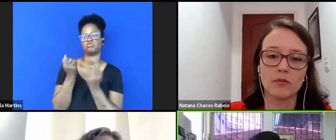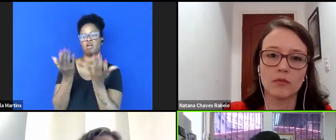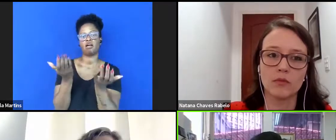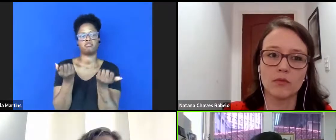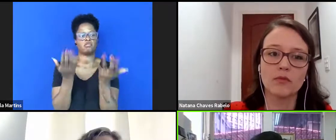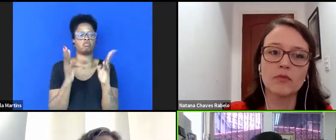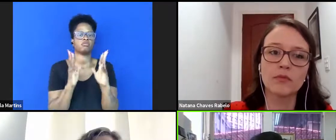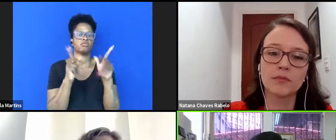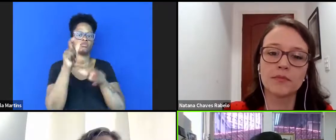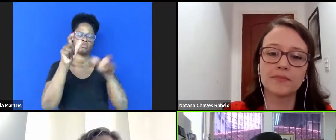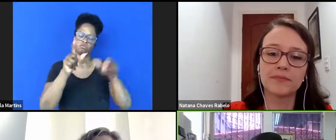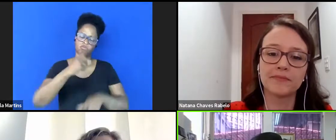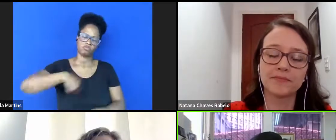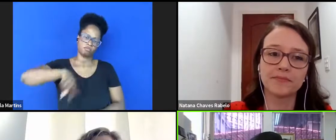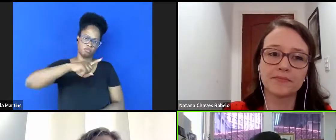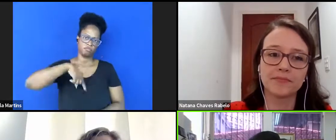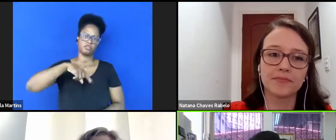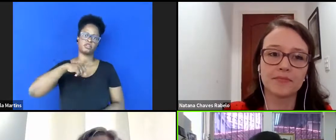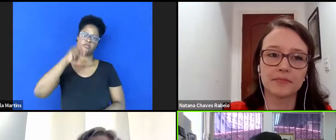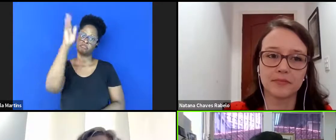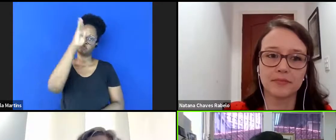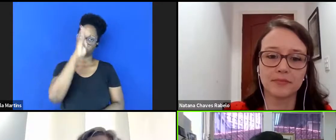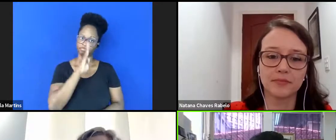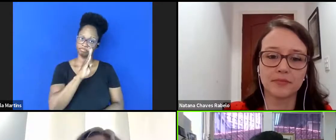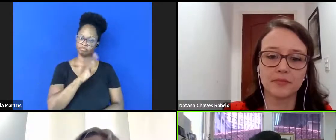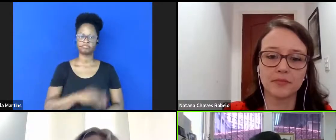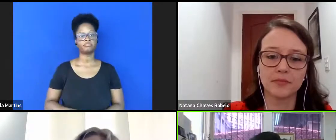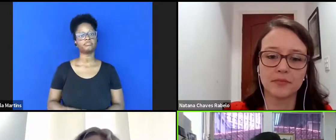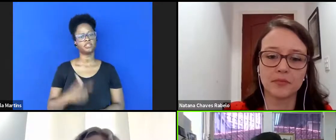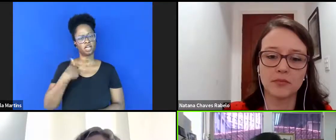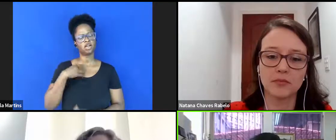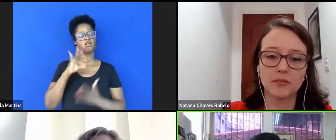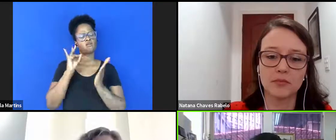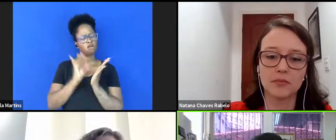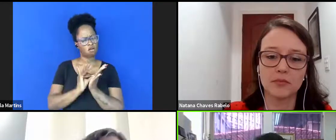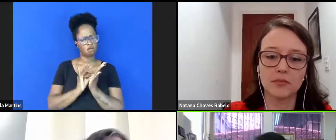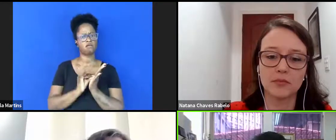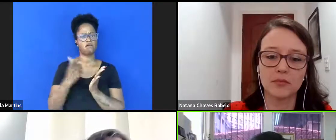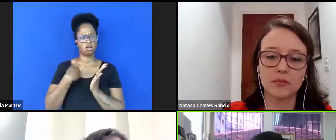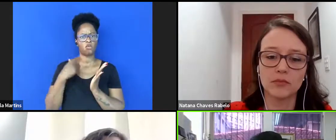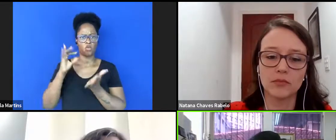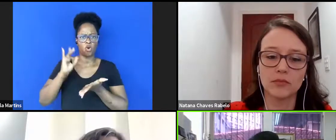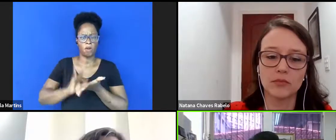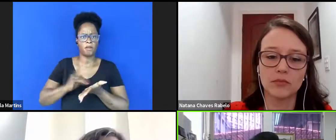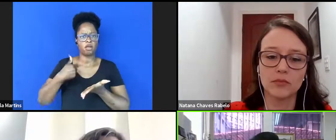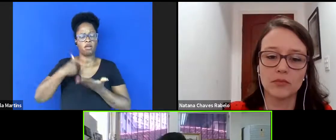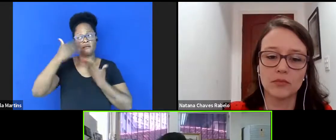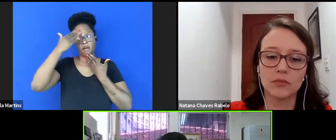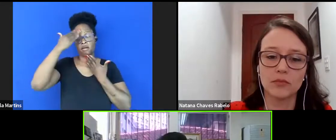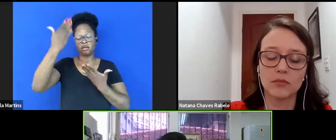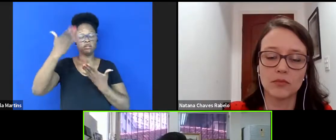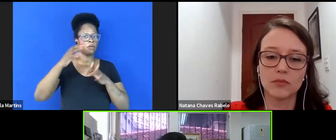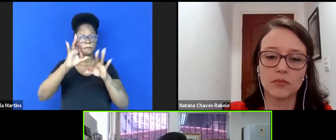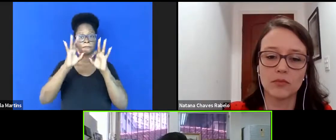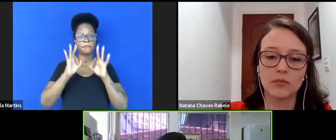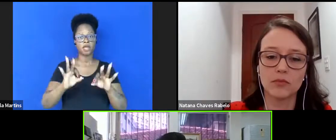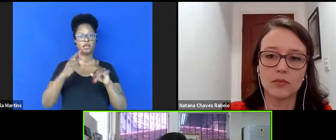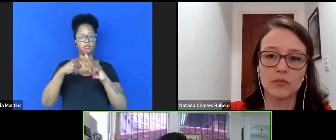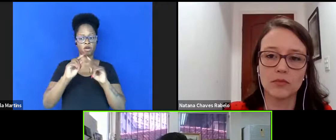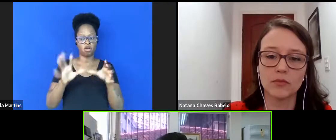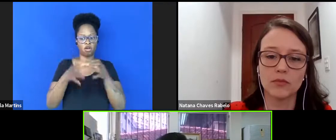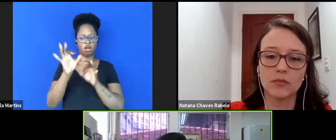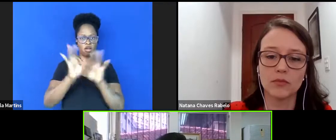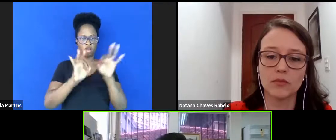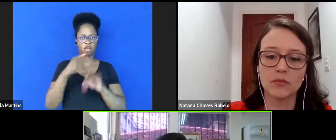todos nós, como brasileiros. Eu realmente fico muito agradecido pela comissão